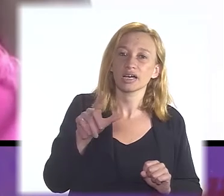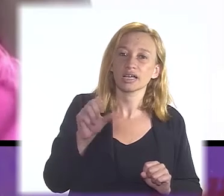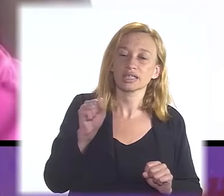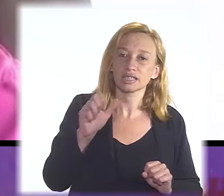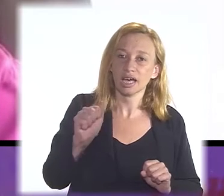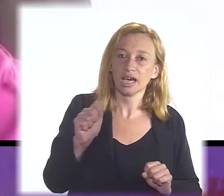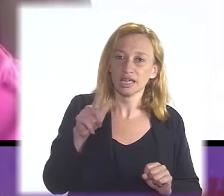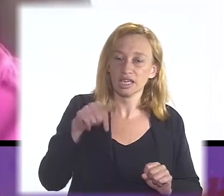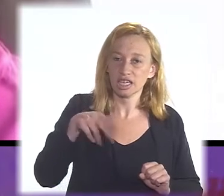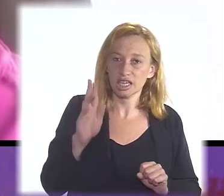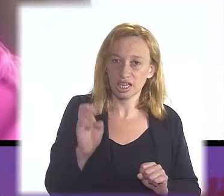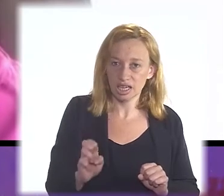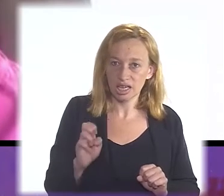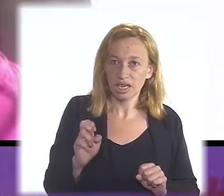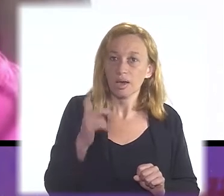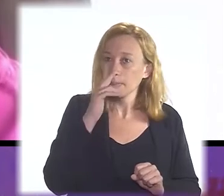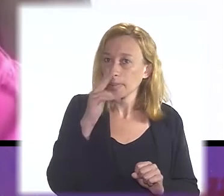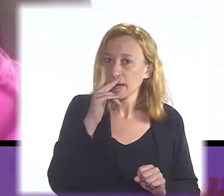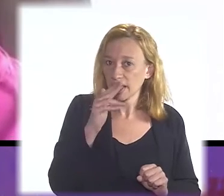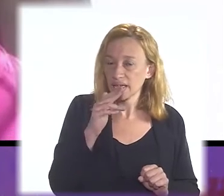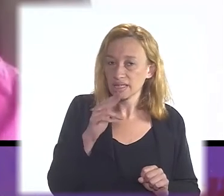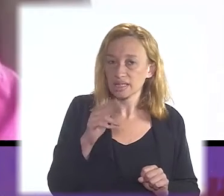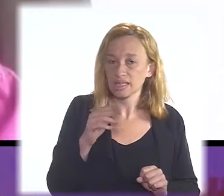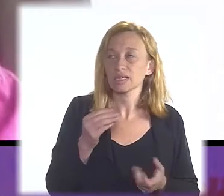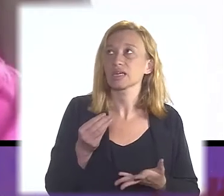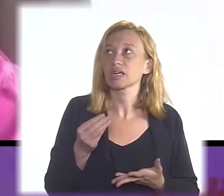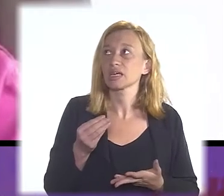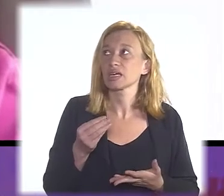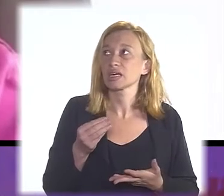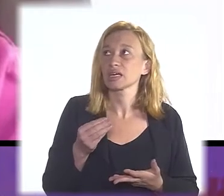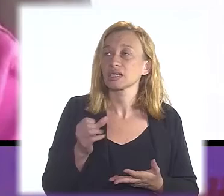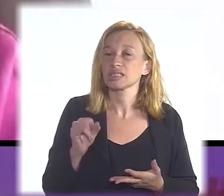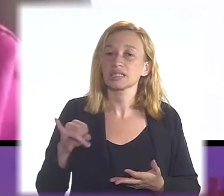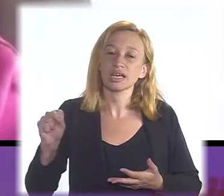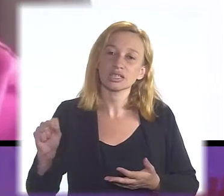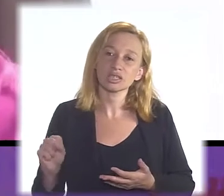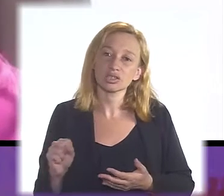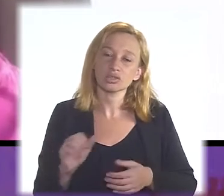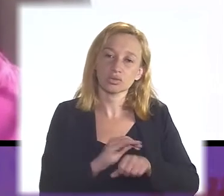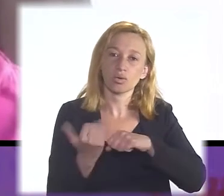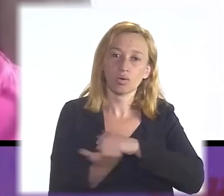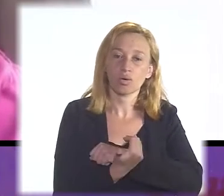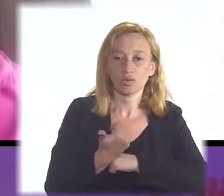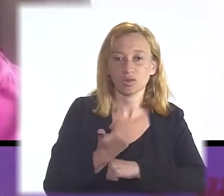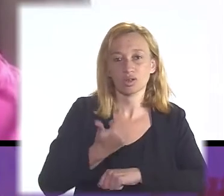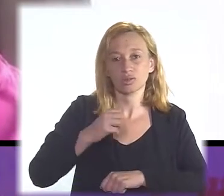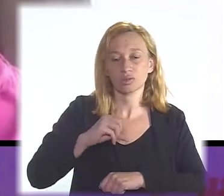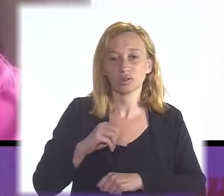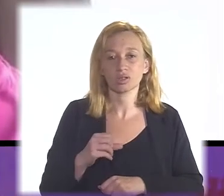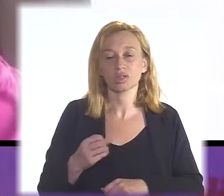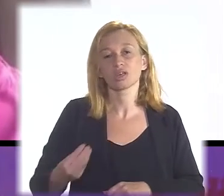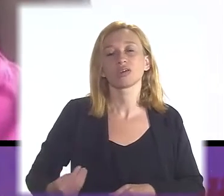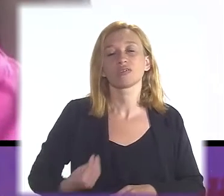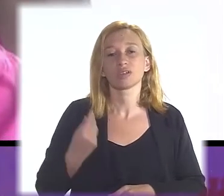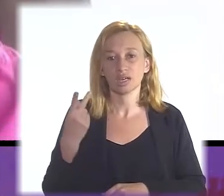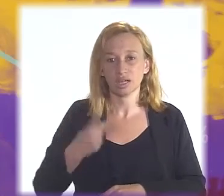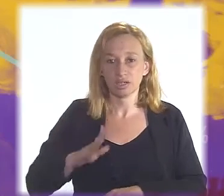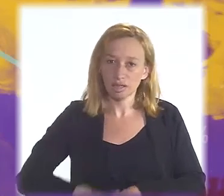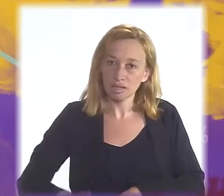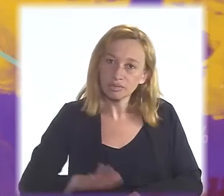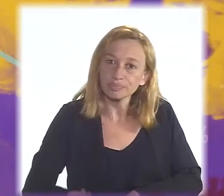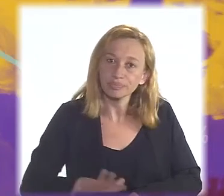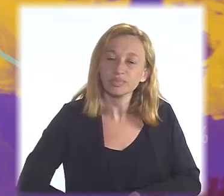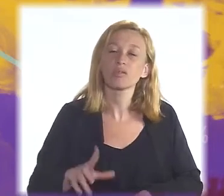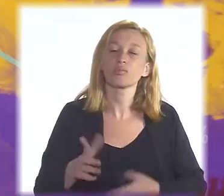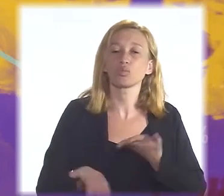de natureza autoimune que parece que o gatilho é a presença do SARS-CoV-2 no organismo daquela criança. Então,